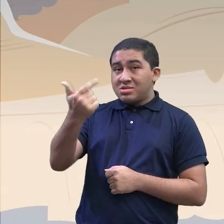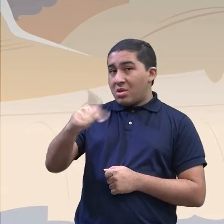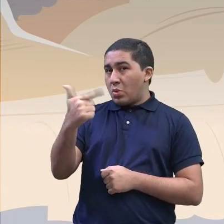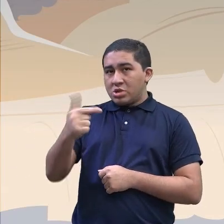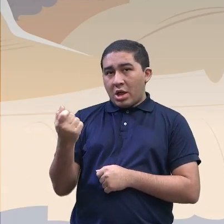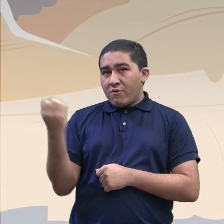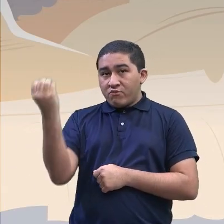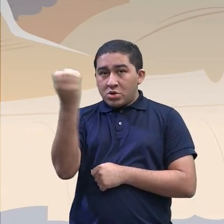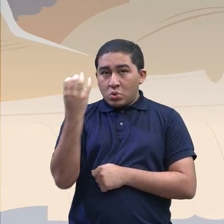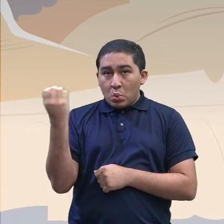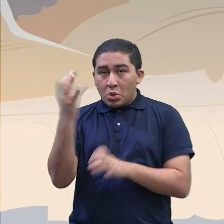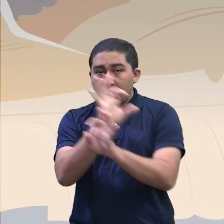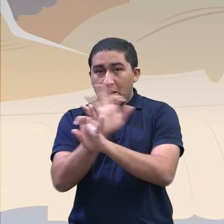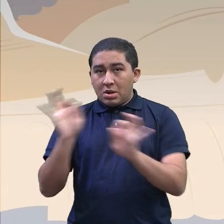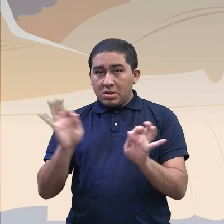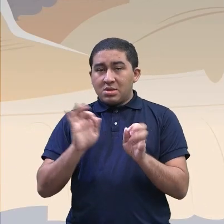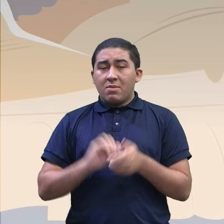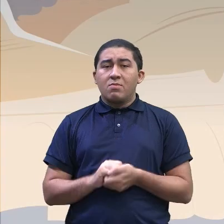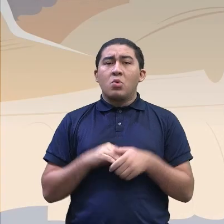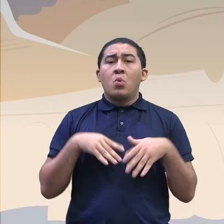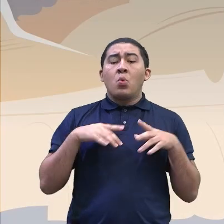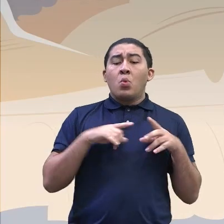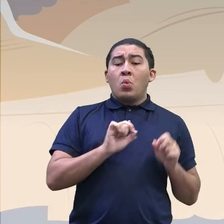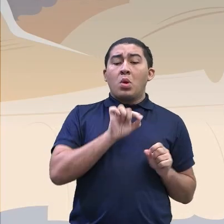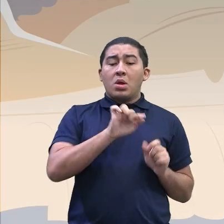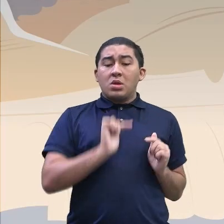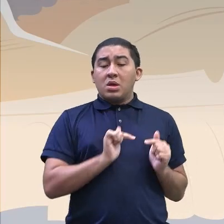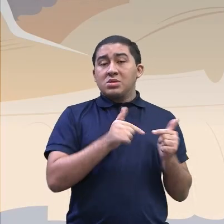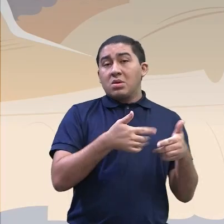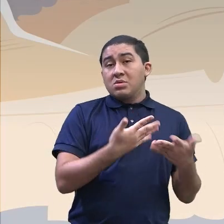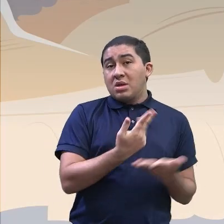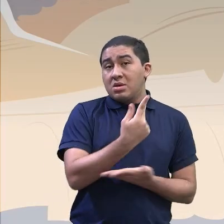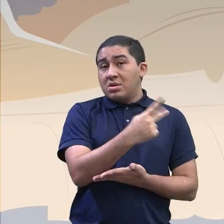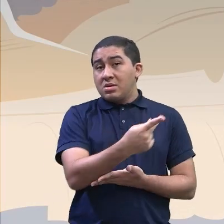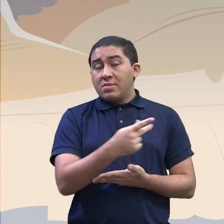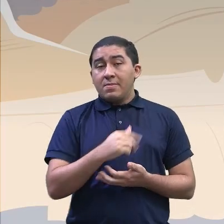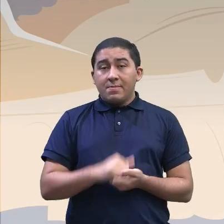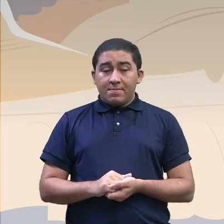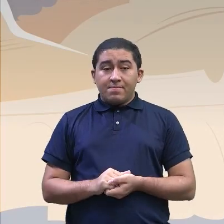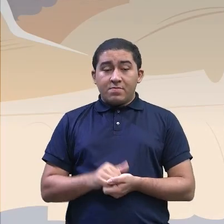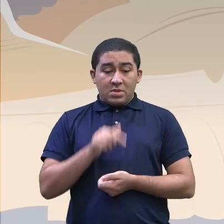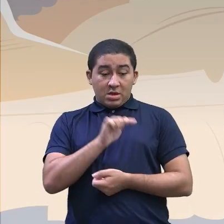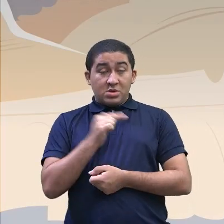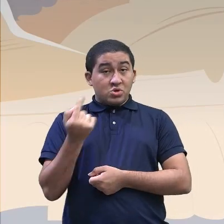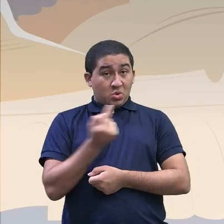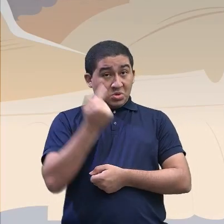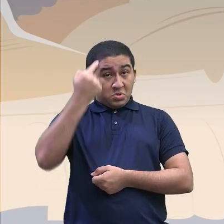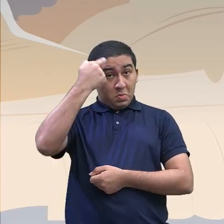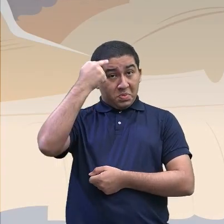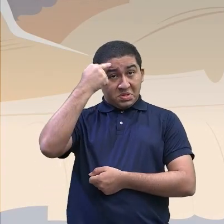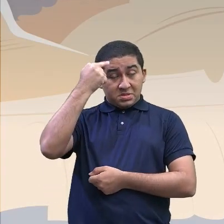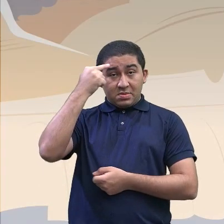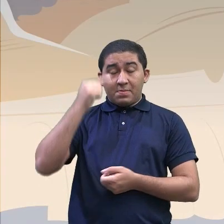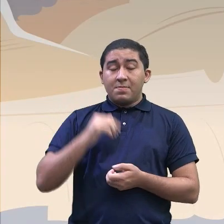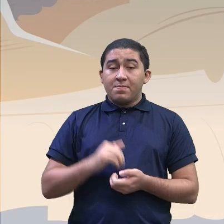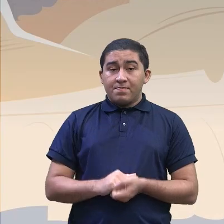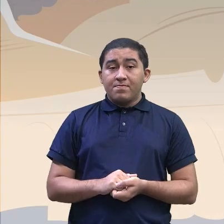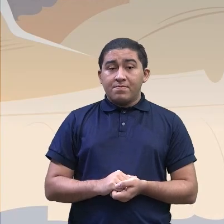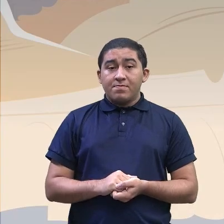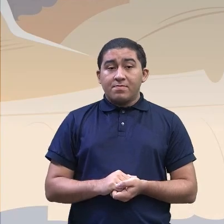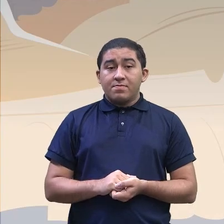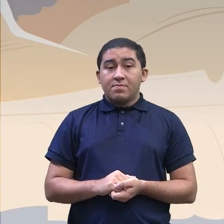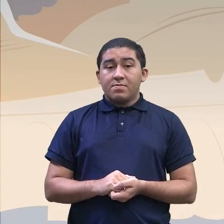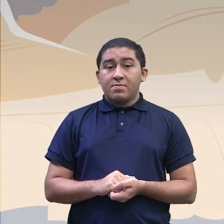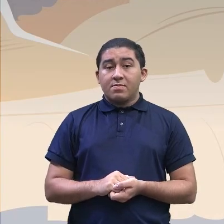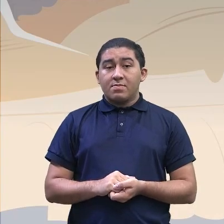né. E o que foi que ele fez? Qual foi a providência que ele tomou? Tomou as próprias providências, né. Então, ele